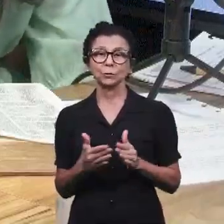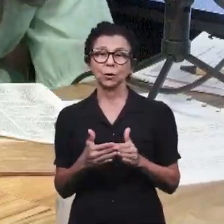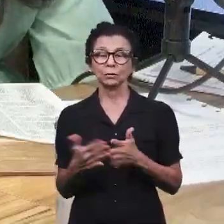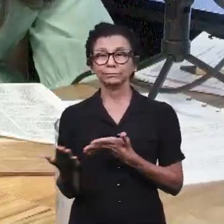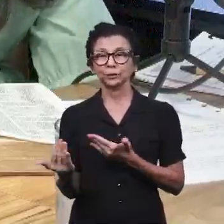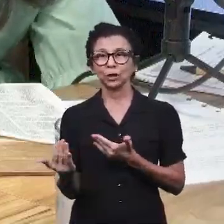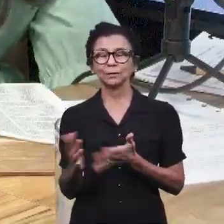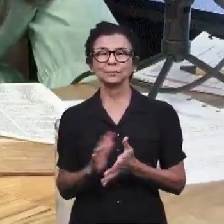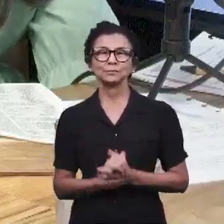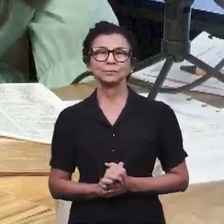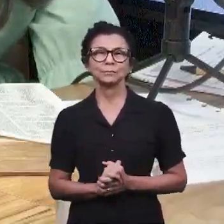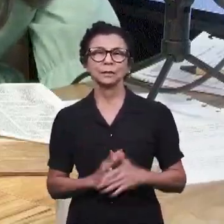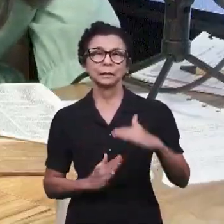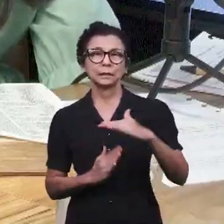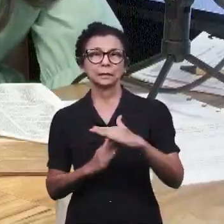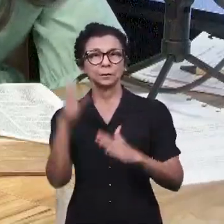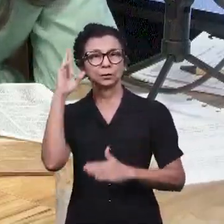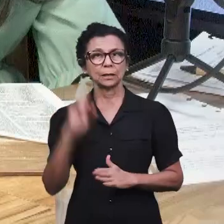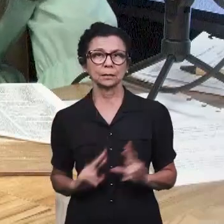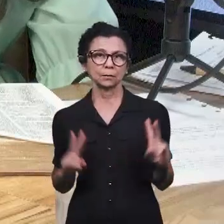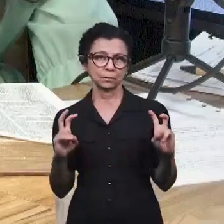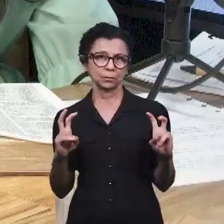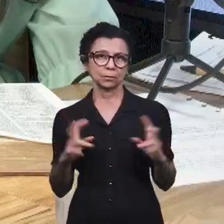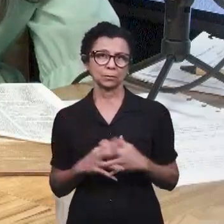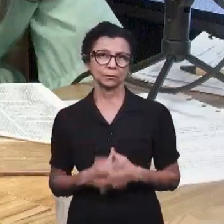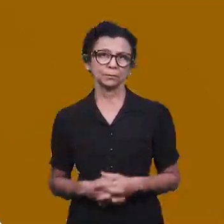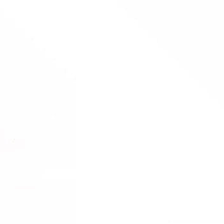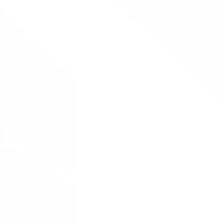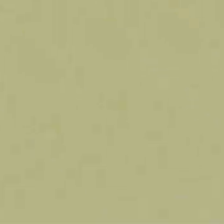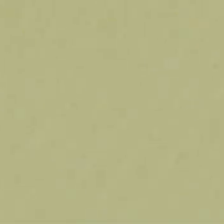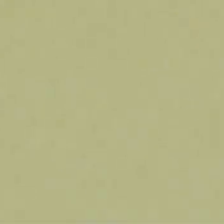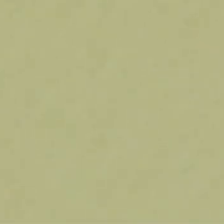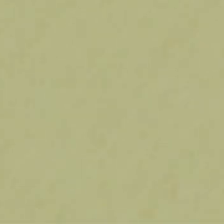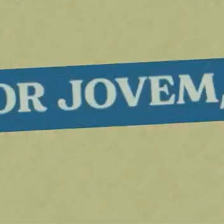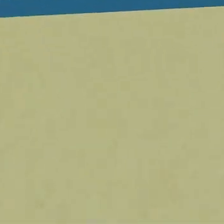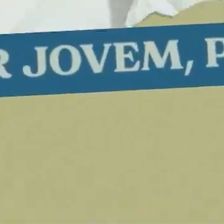tema hoje é os limites da razão. Joga a vinheta.